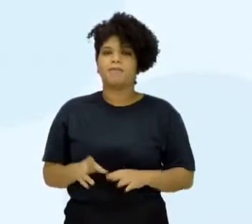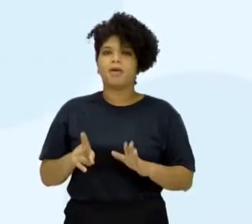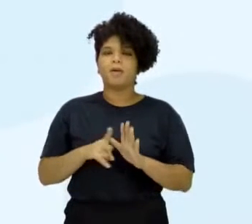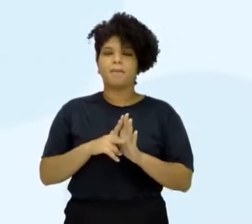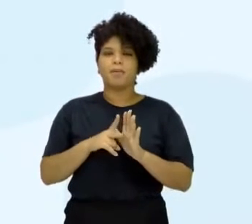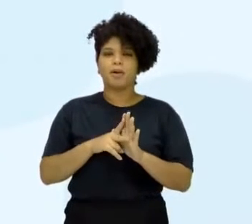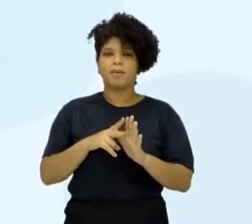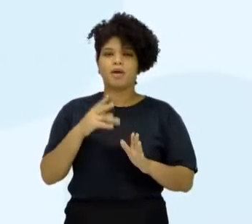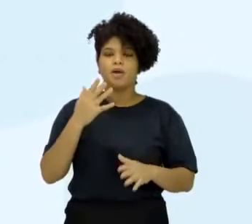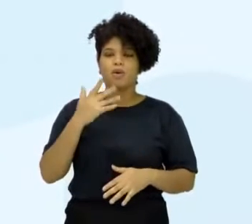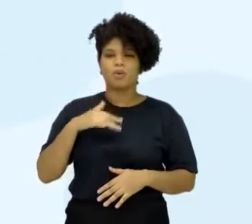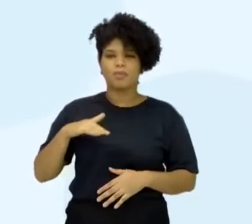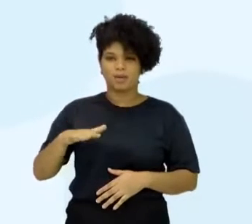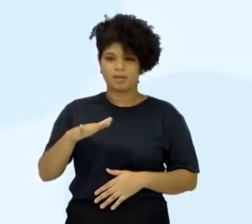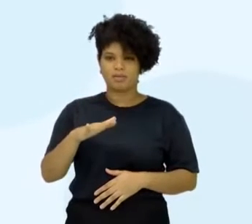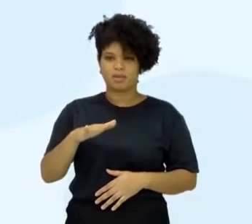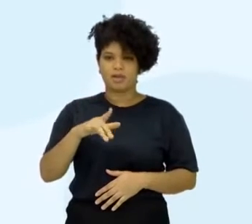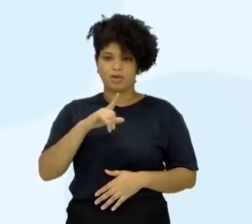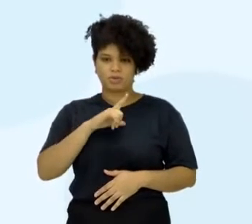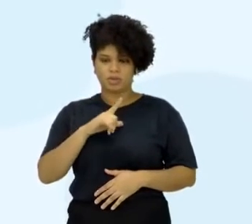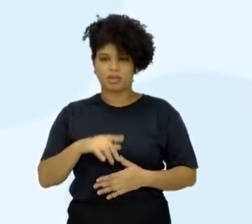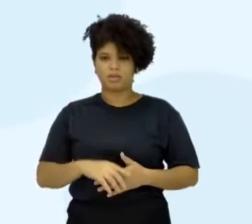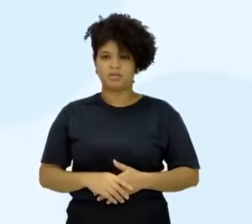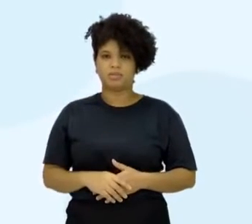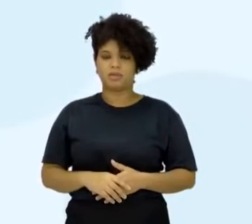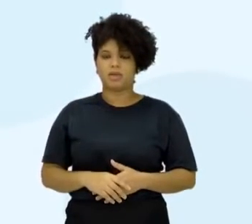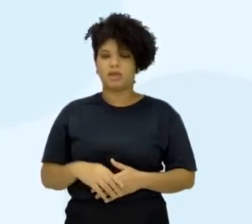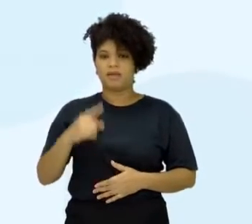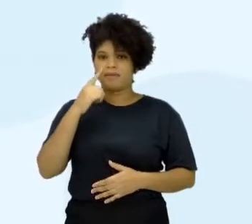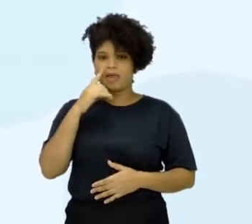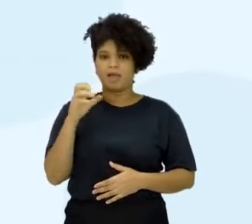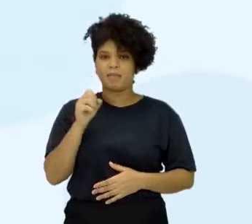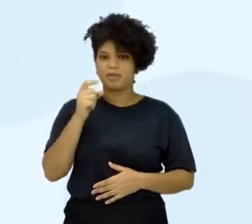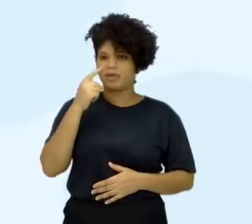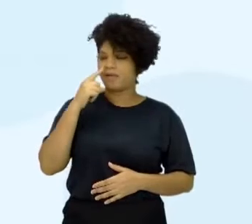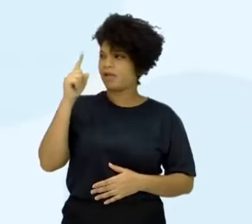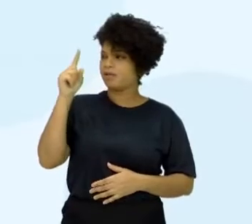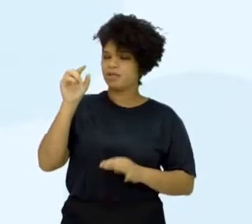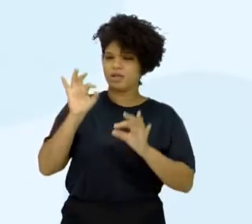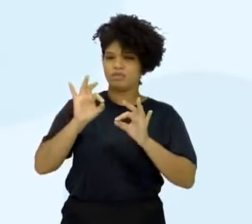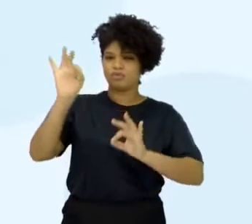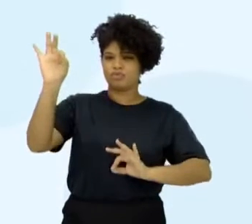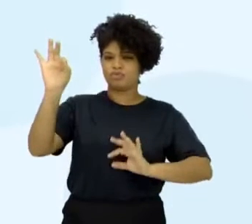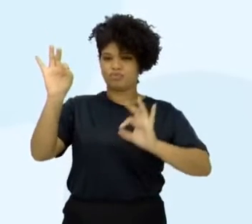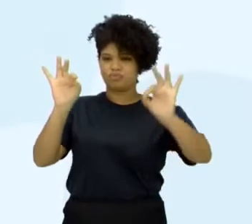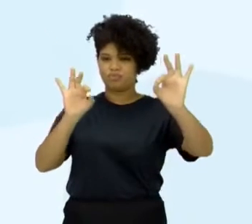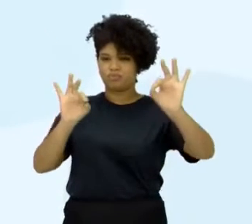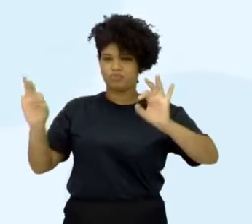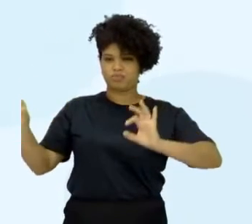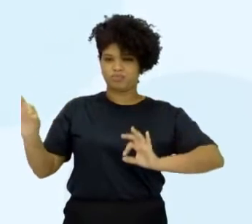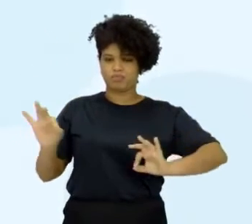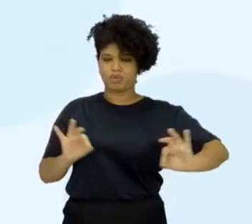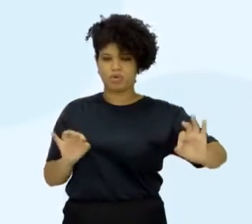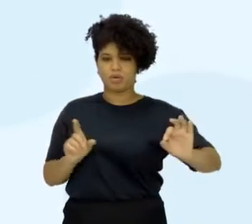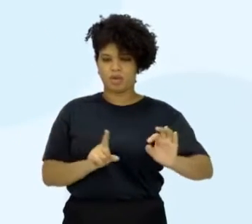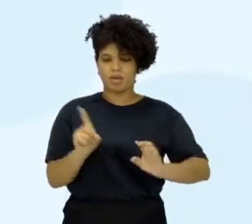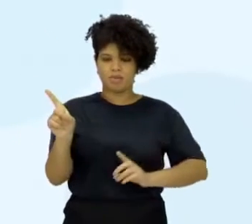urbana. Então a gente observa a rede urbana, né, esses raios, essas linhas que aparecem, são, né,